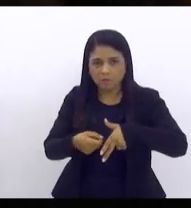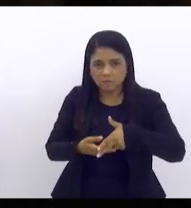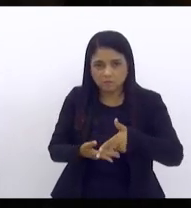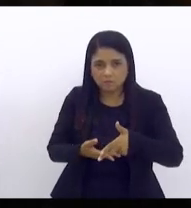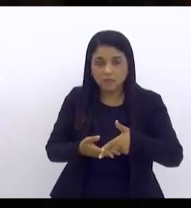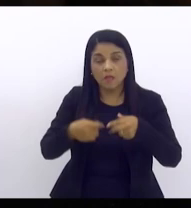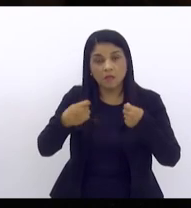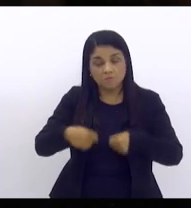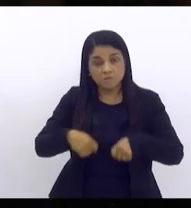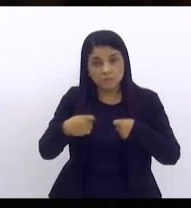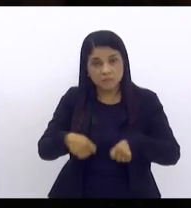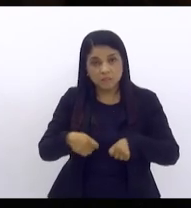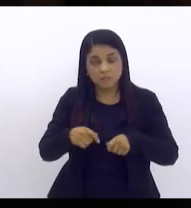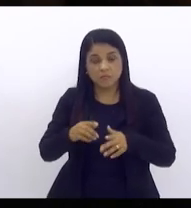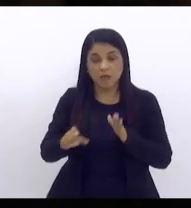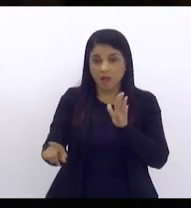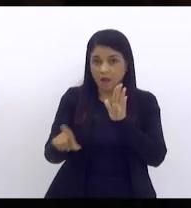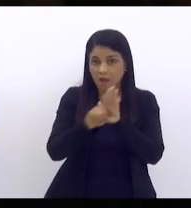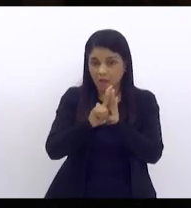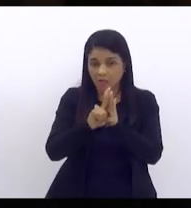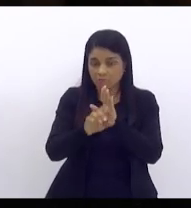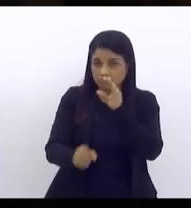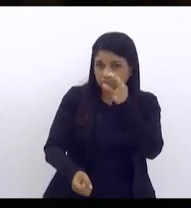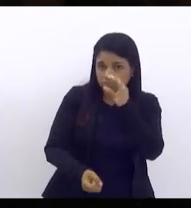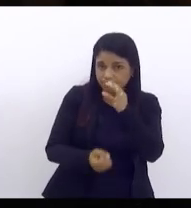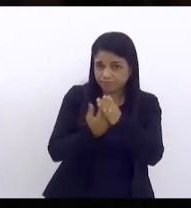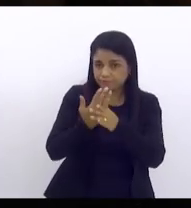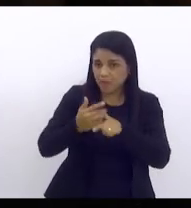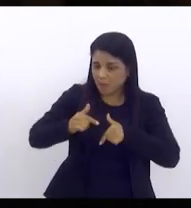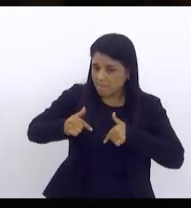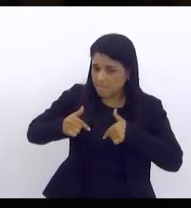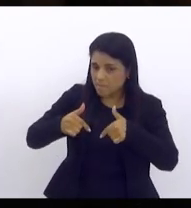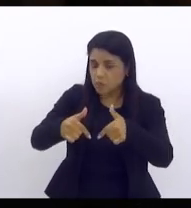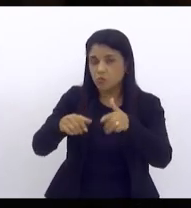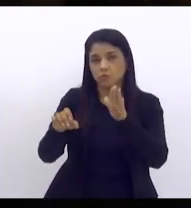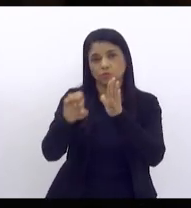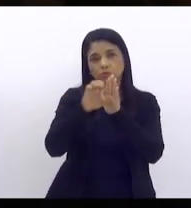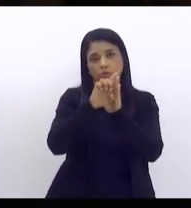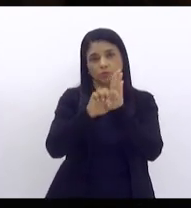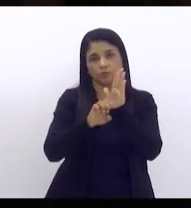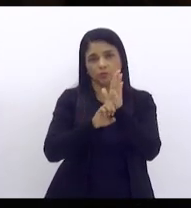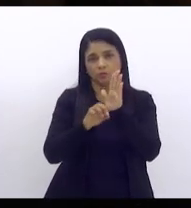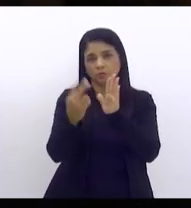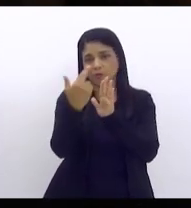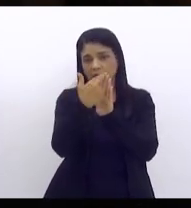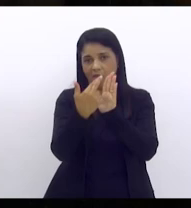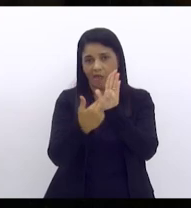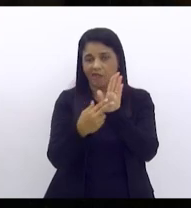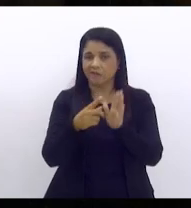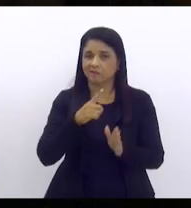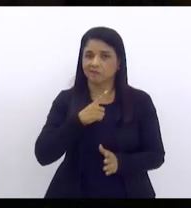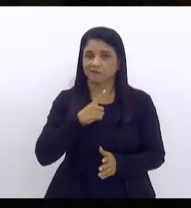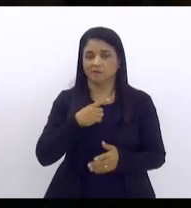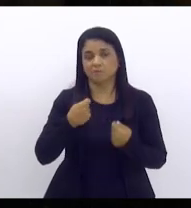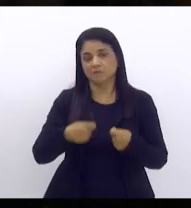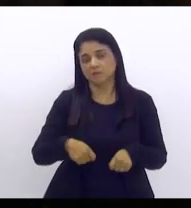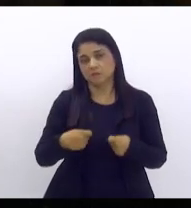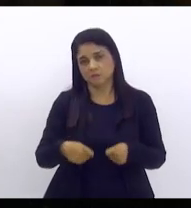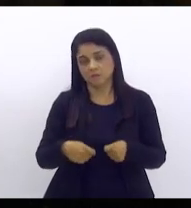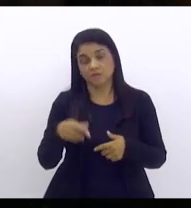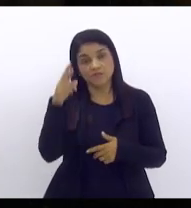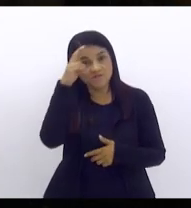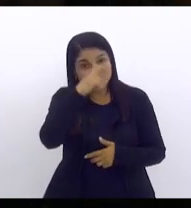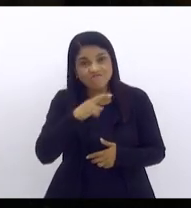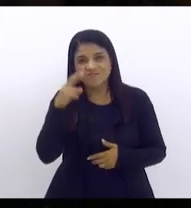também fazer leis, além do estatuto, que normatize isso e